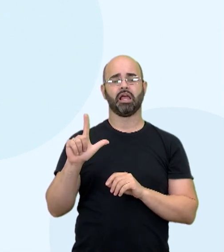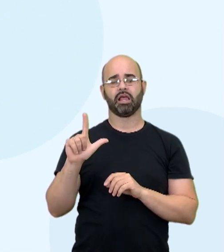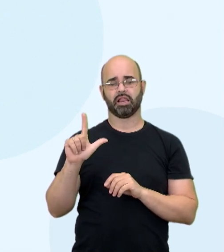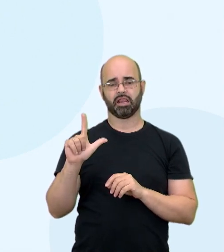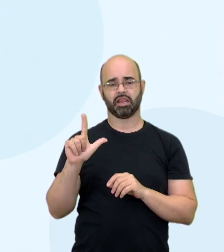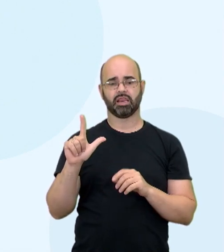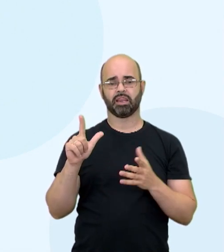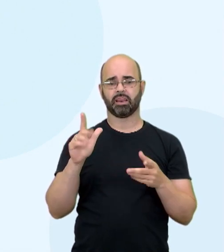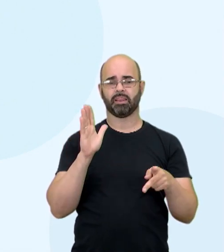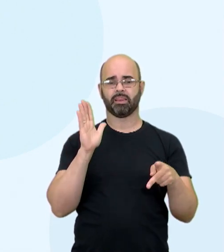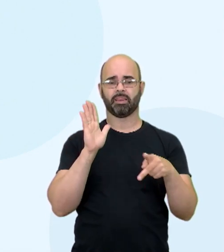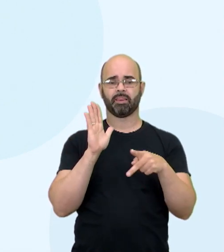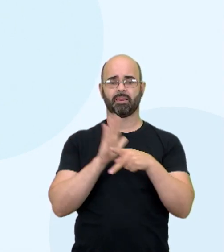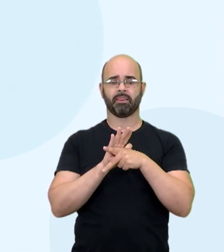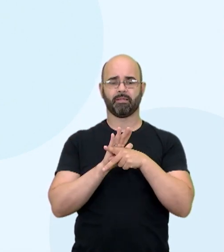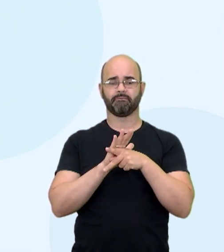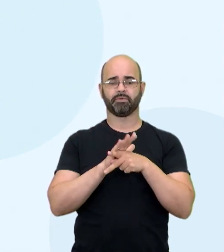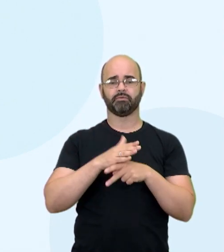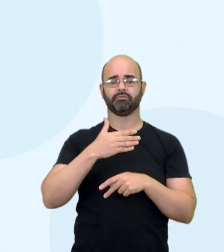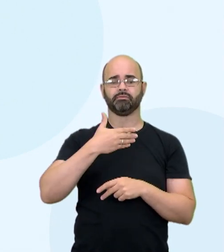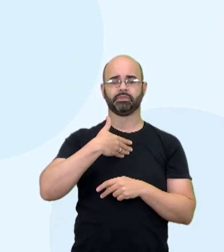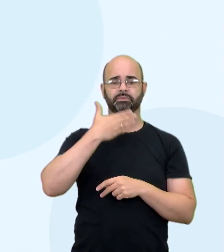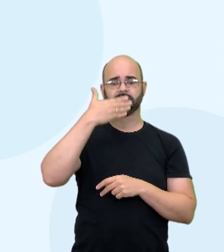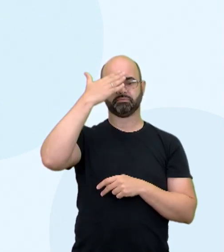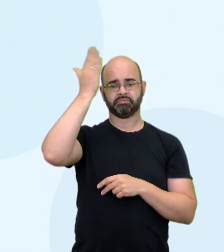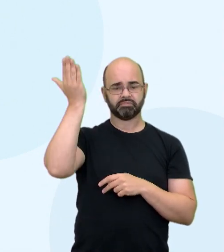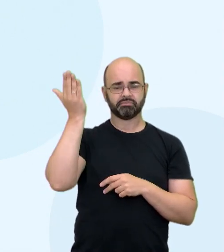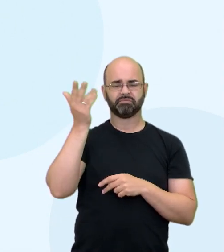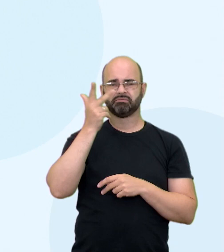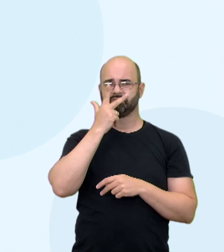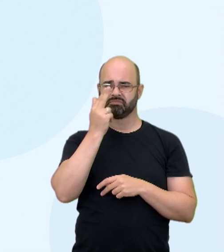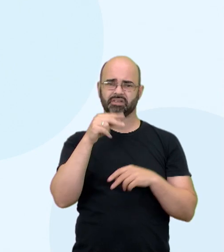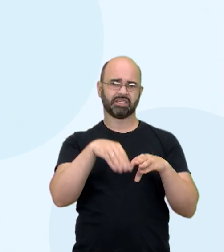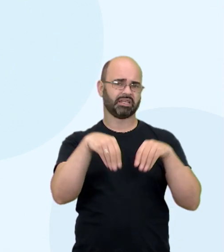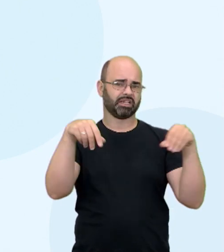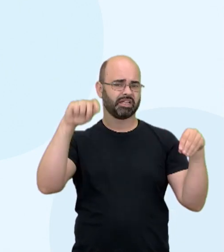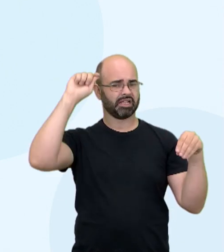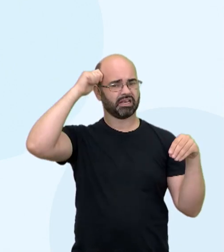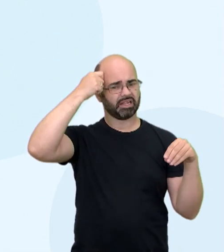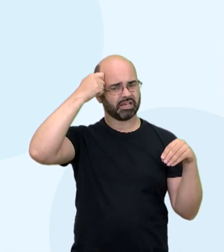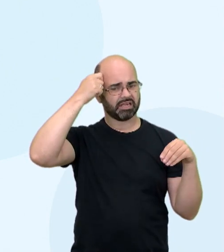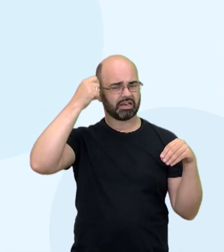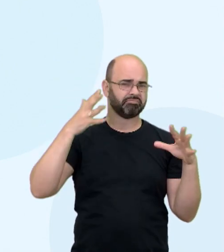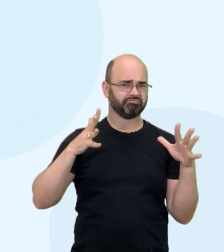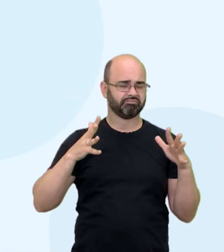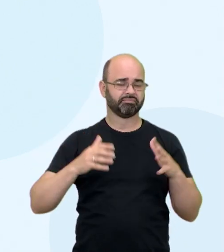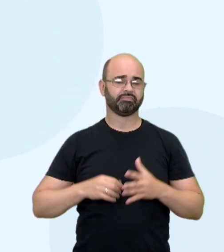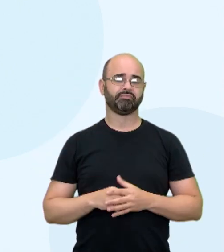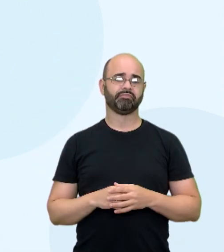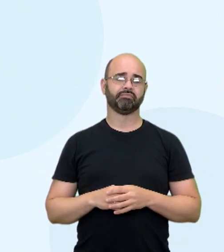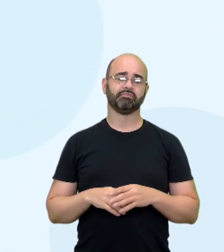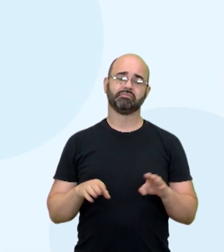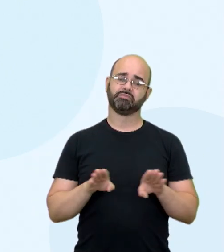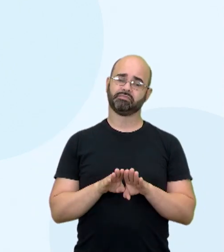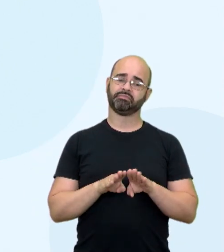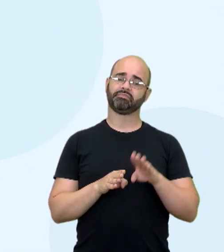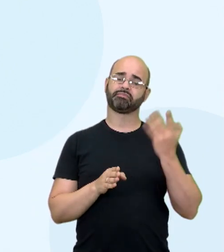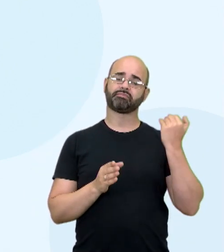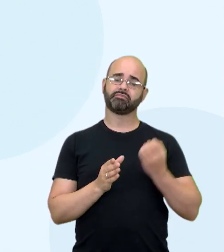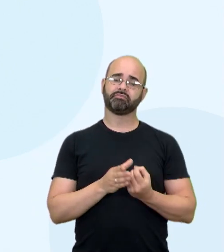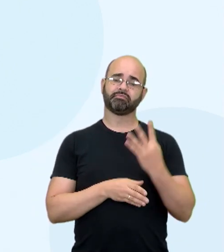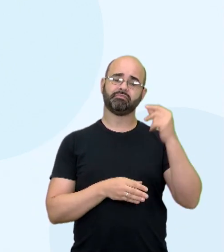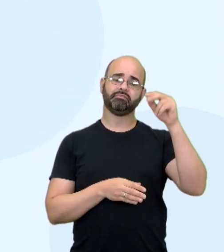que significaria terra negra, ou algo assim. Mas parece também prover de uma